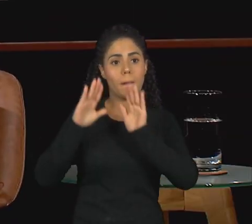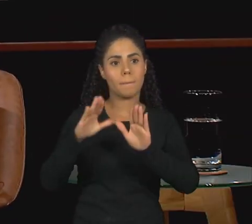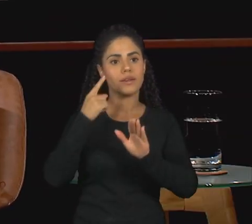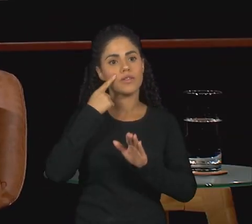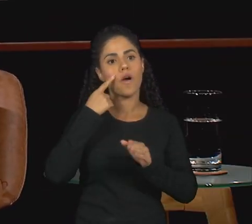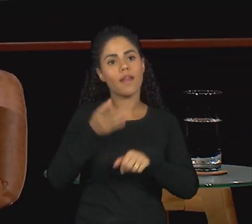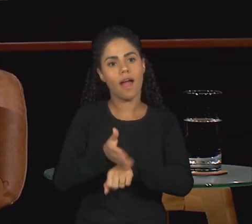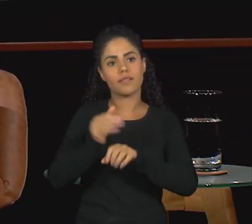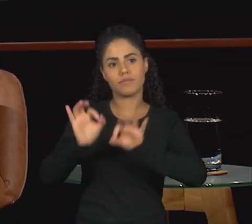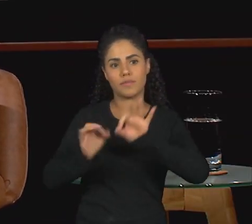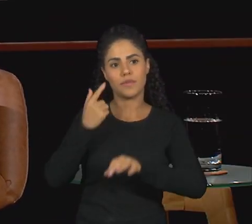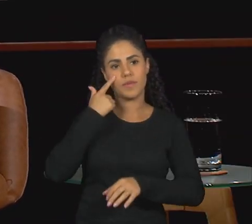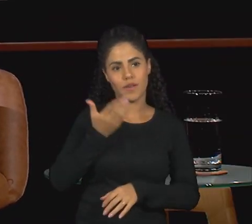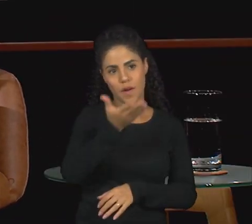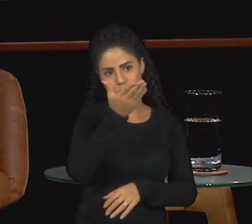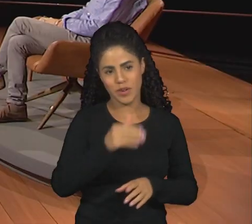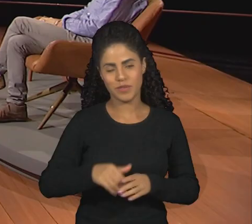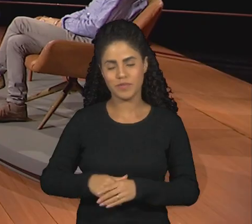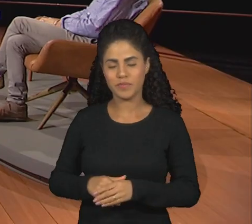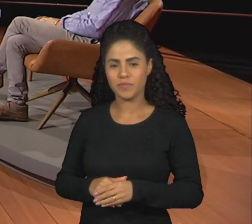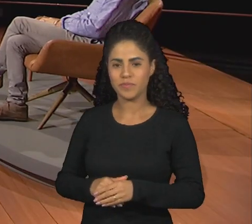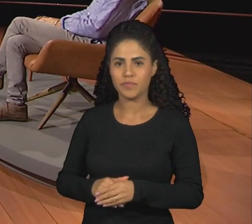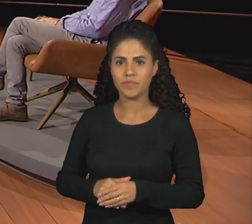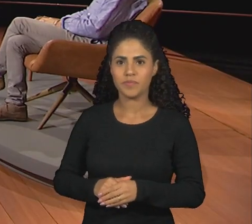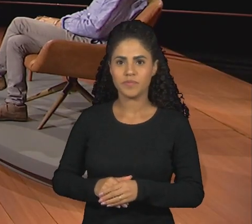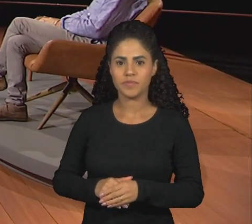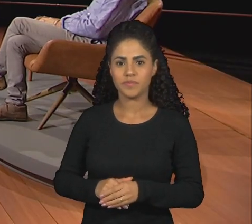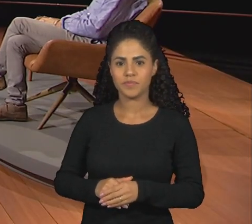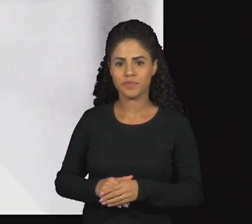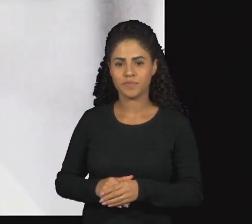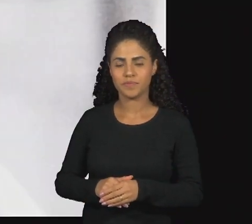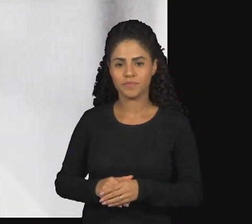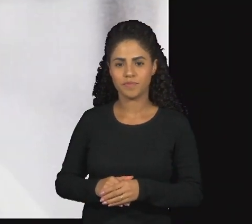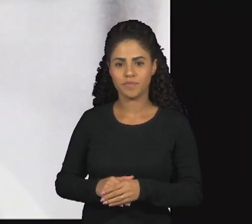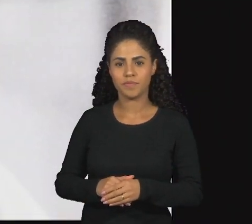só o quadro que nós preparamos sobre o Fauzi. Olha...